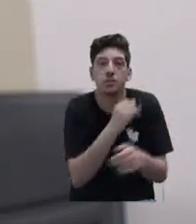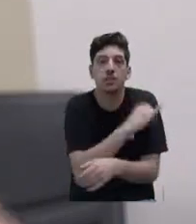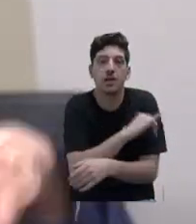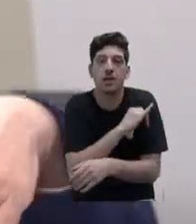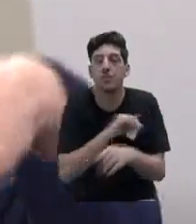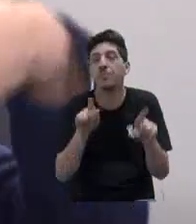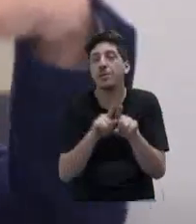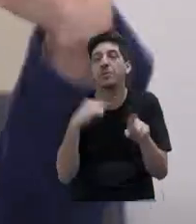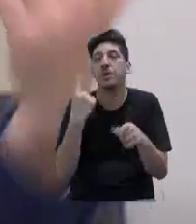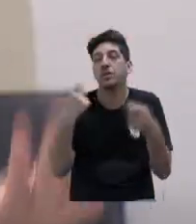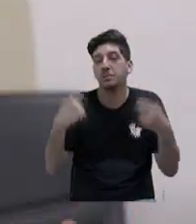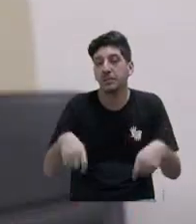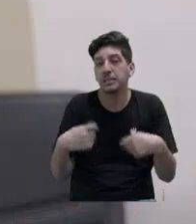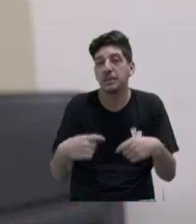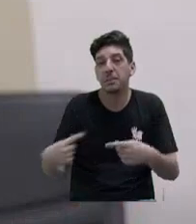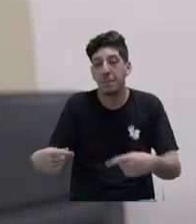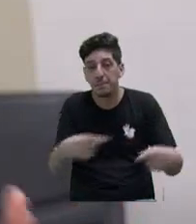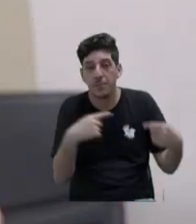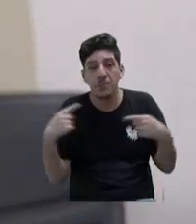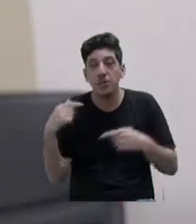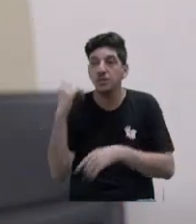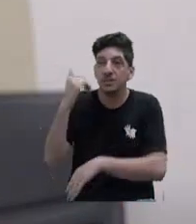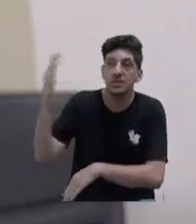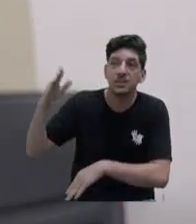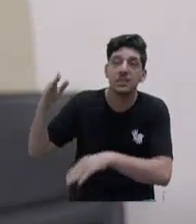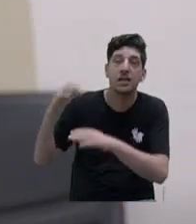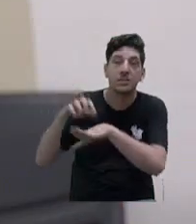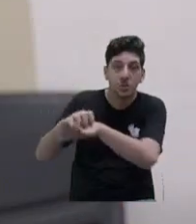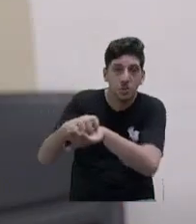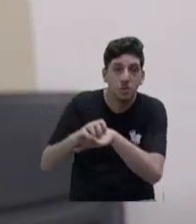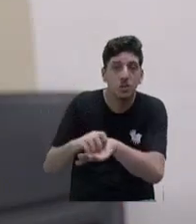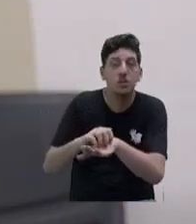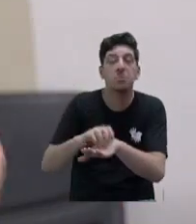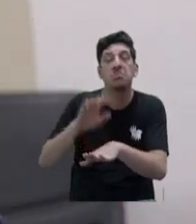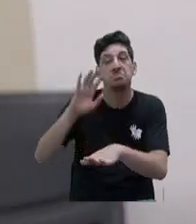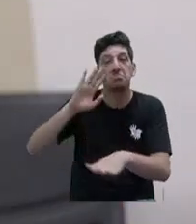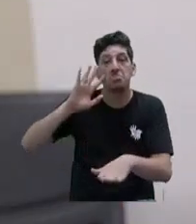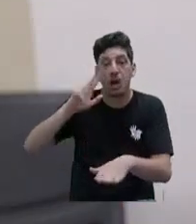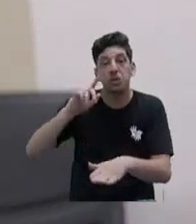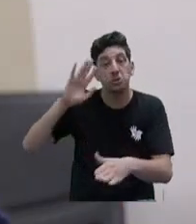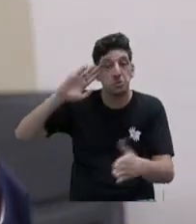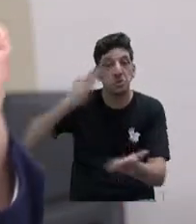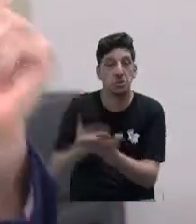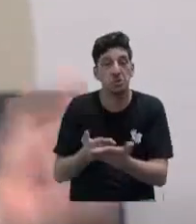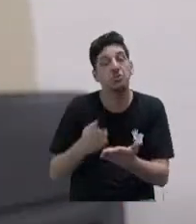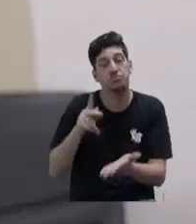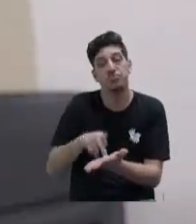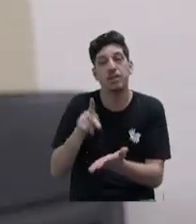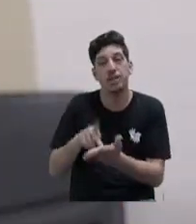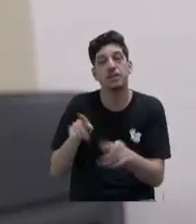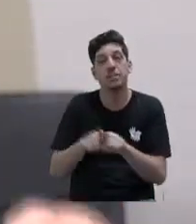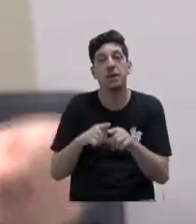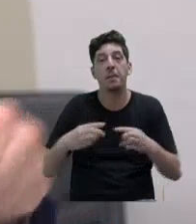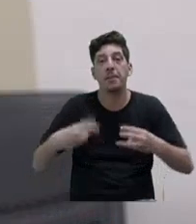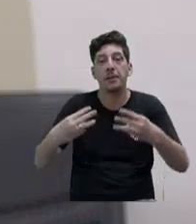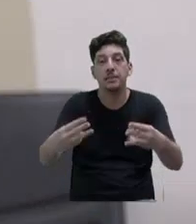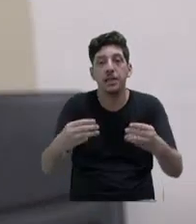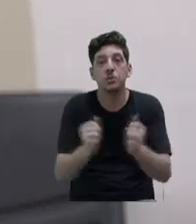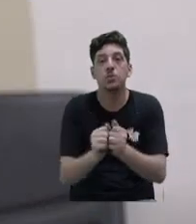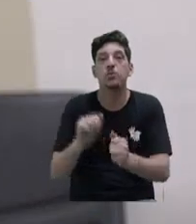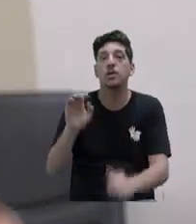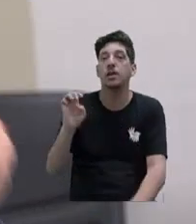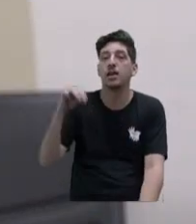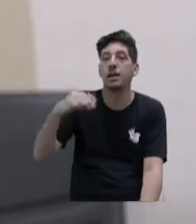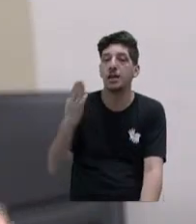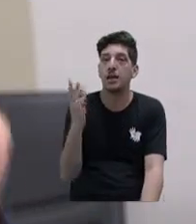gente precisa fazer quanto em política externa de turismo, eu acredito piamente nisso, o Ministério da Cultura, nesse momento, está caminhando com a Embratur para assinar um acordo